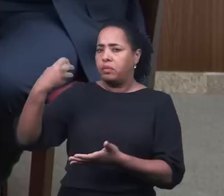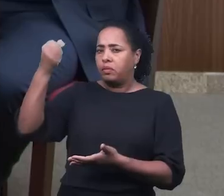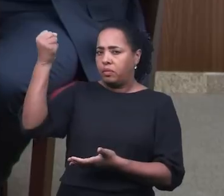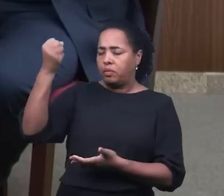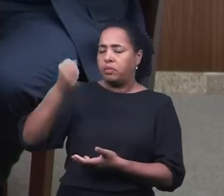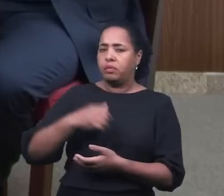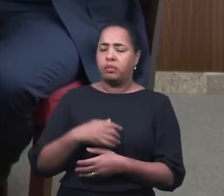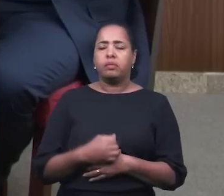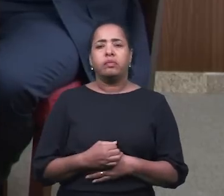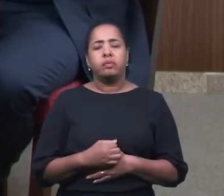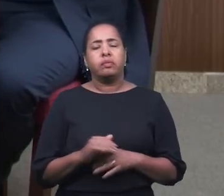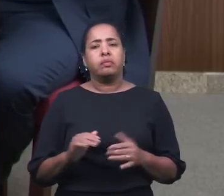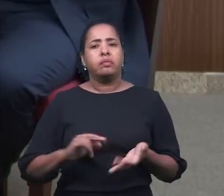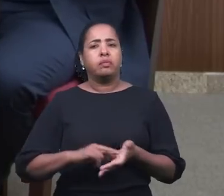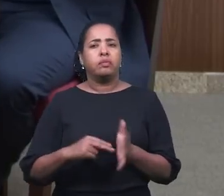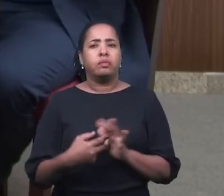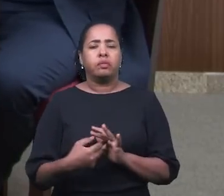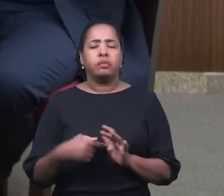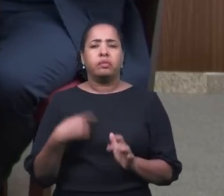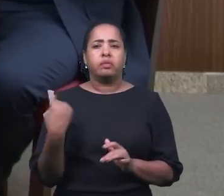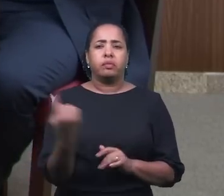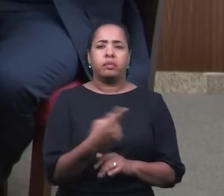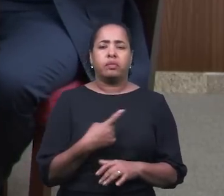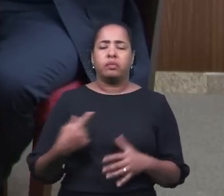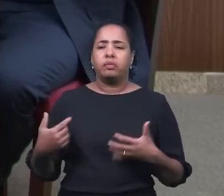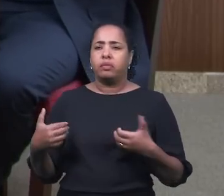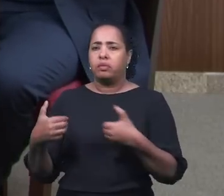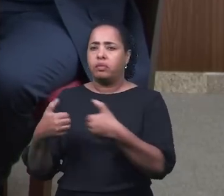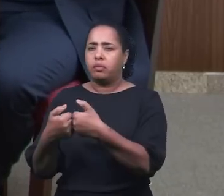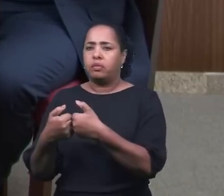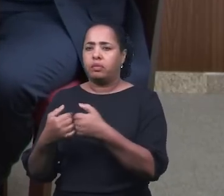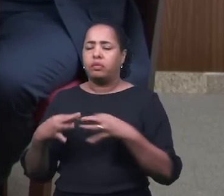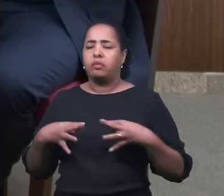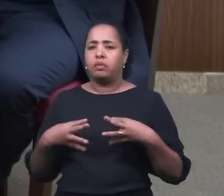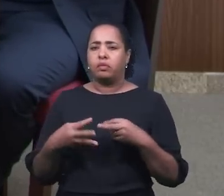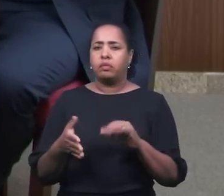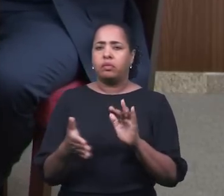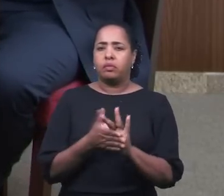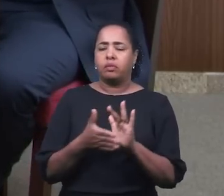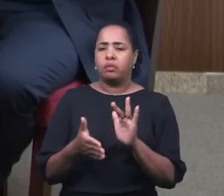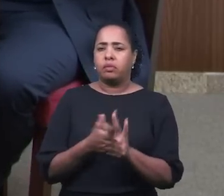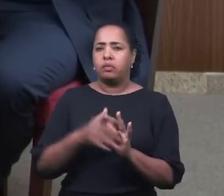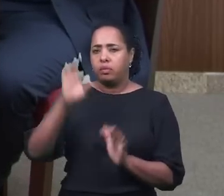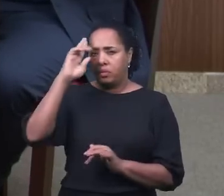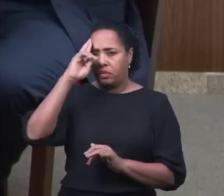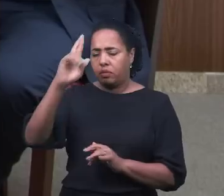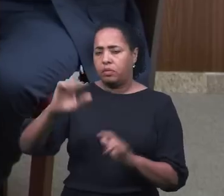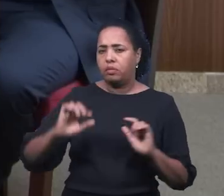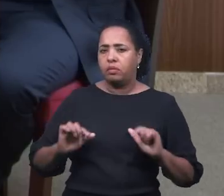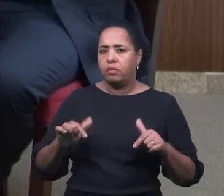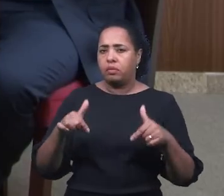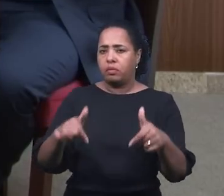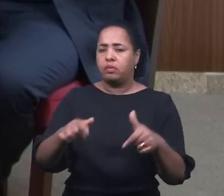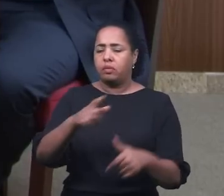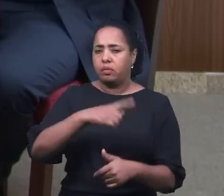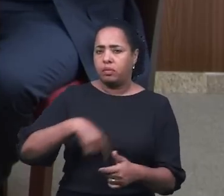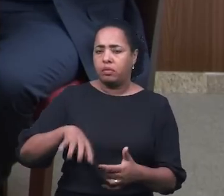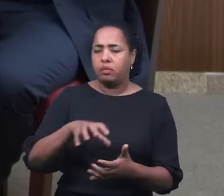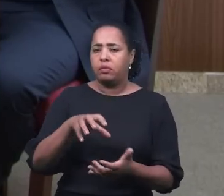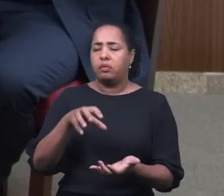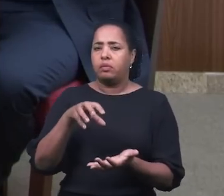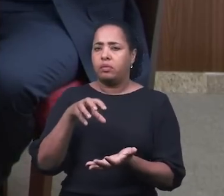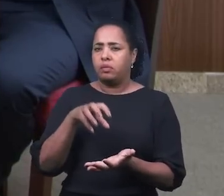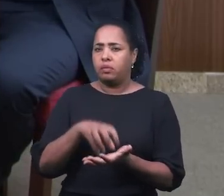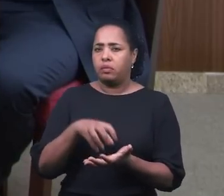seja, para nós, a arca, todo esse projeto que o Senhor realizou no nosso meio,